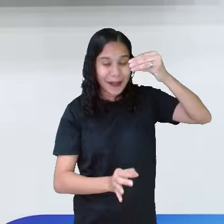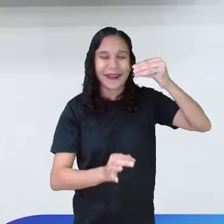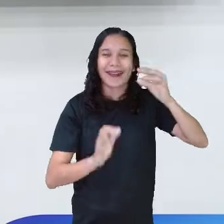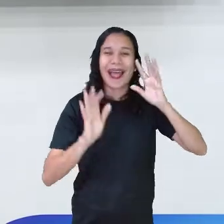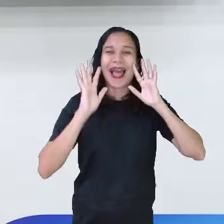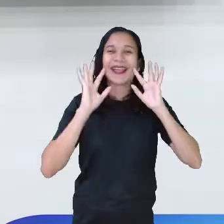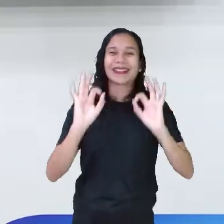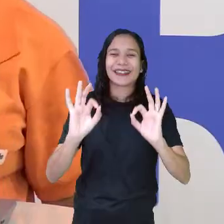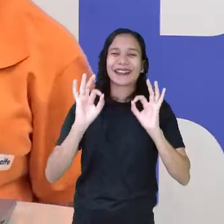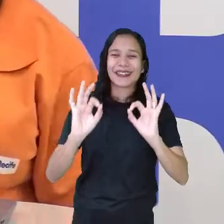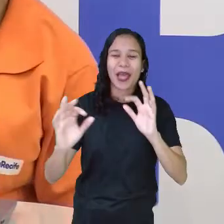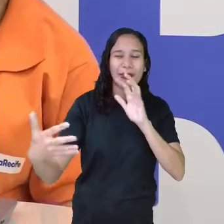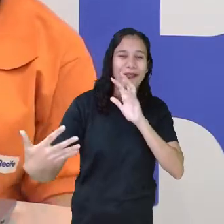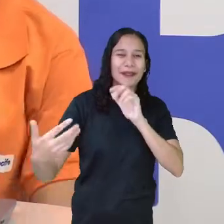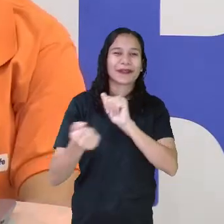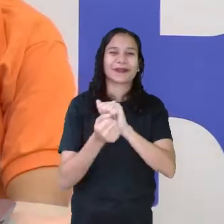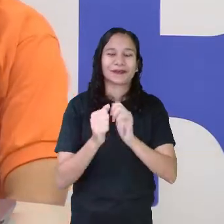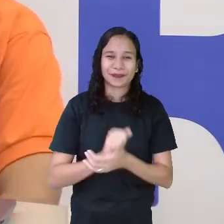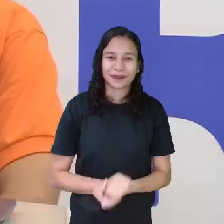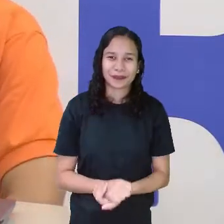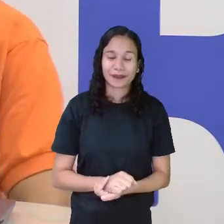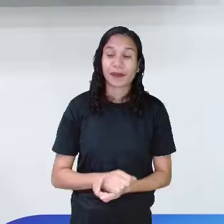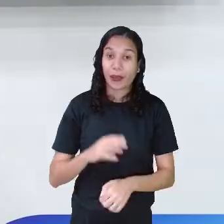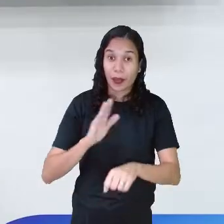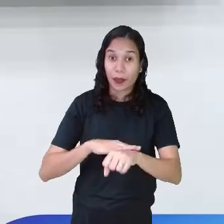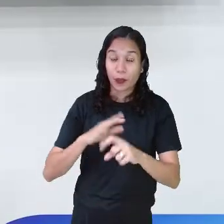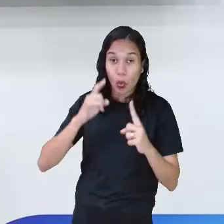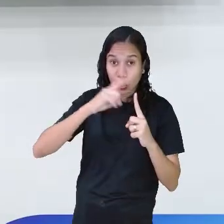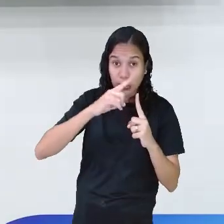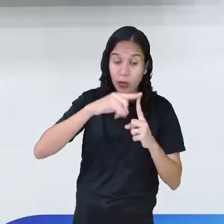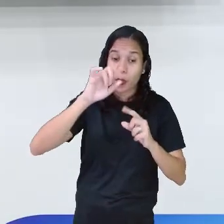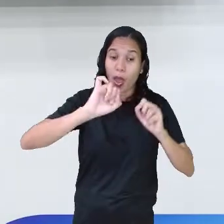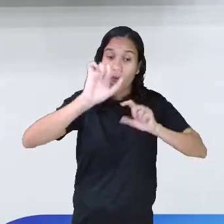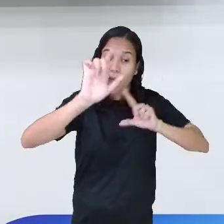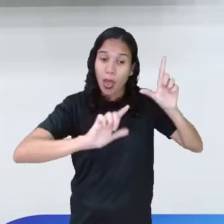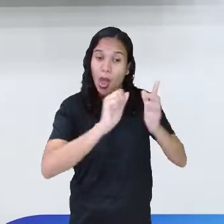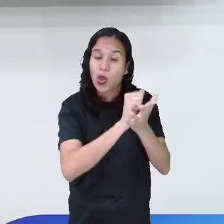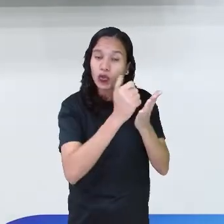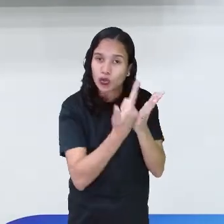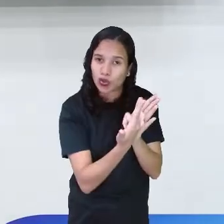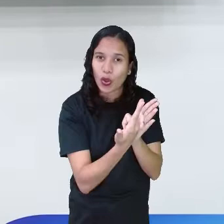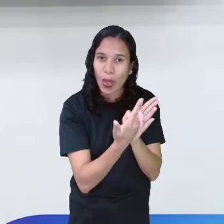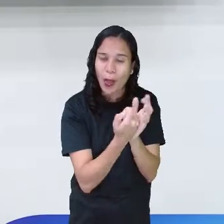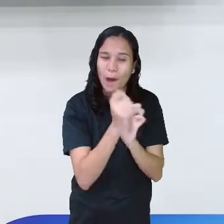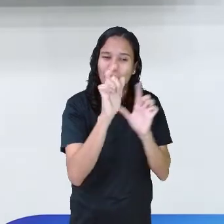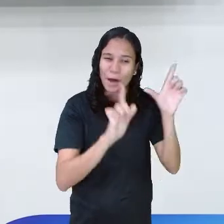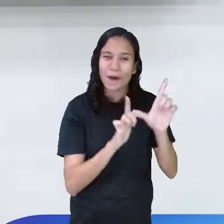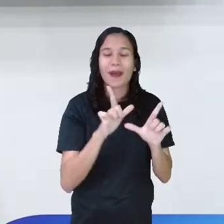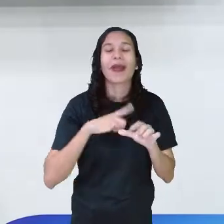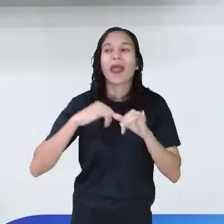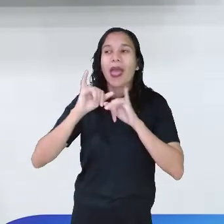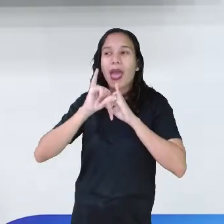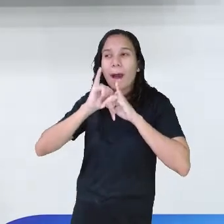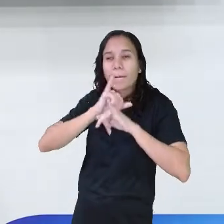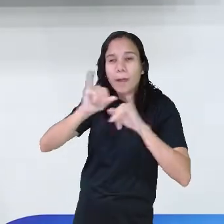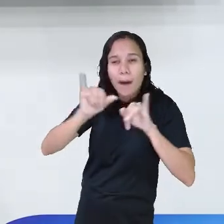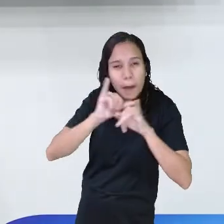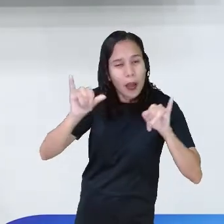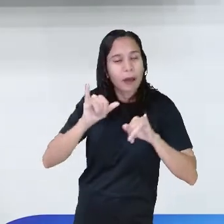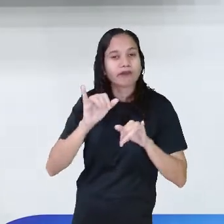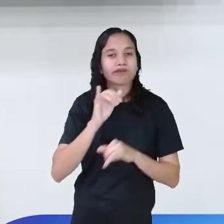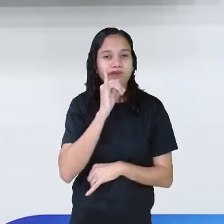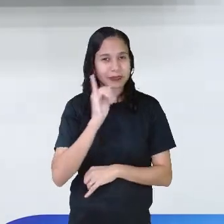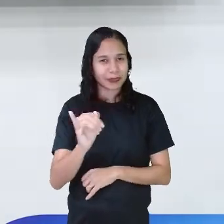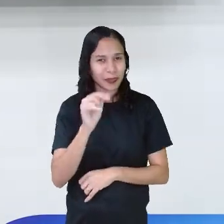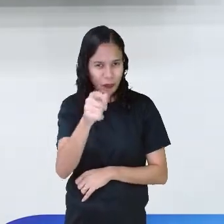está complementando jornal, o outro, né? Exatamente. O tipo de programa jornal que traz o que pra gente? Isso mesmo, as notícias. Então, quem sabe você hoje